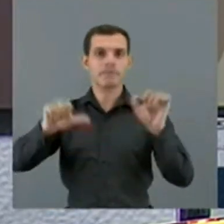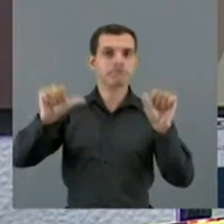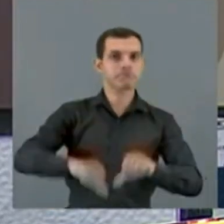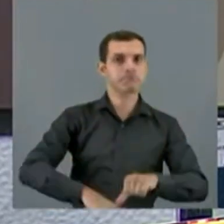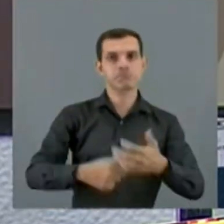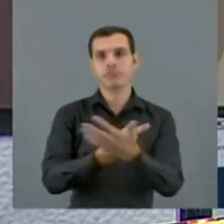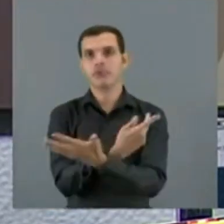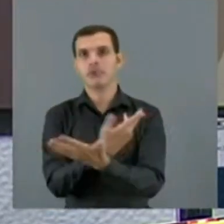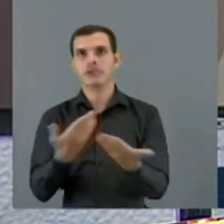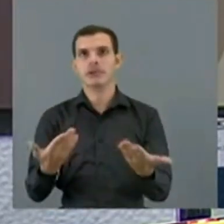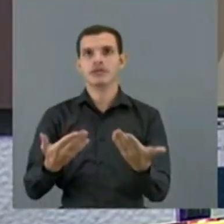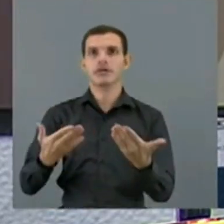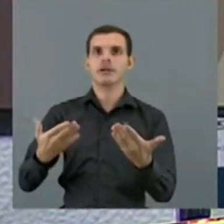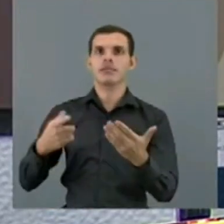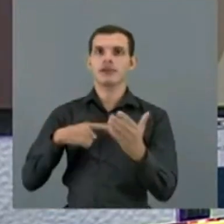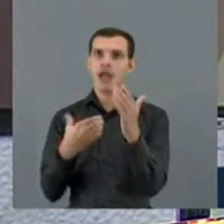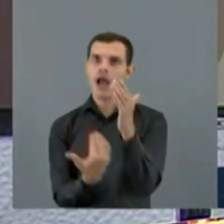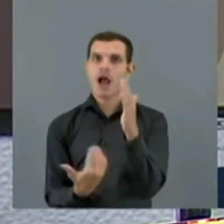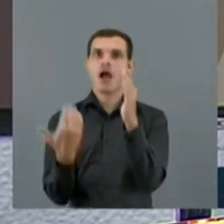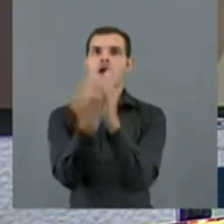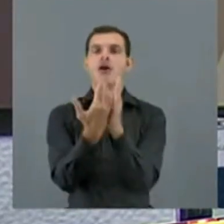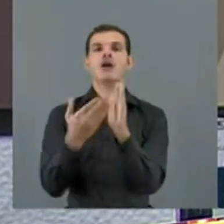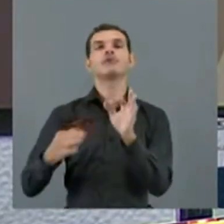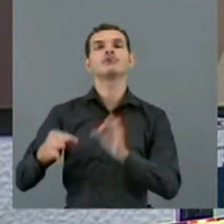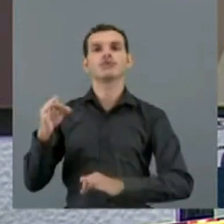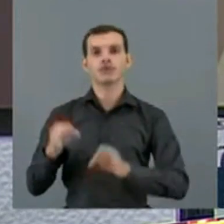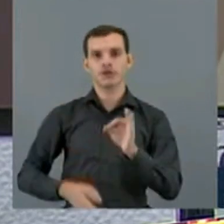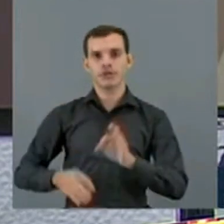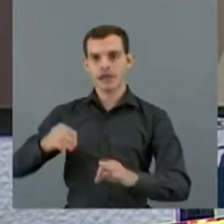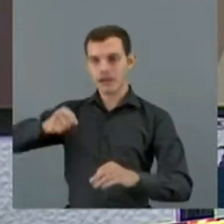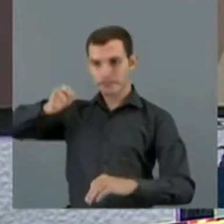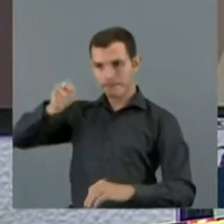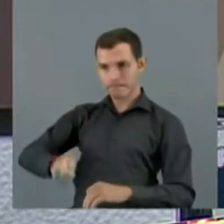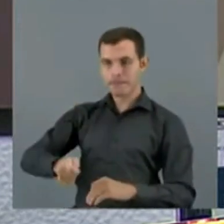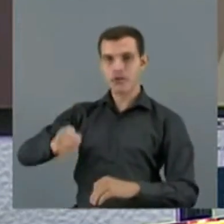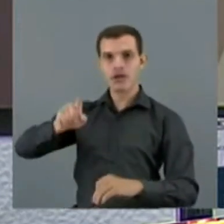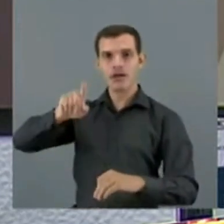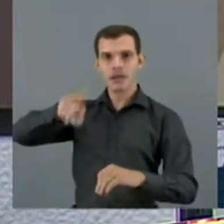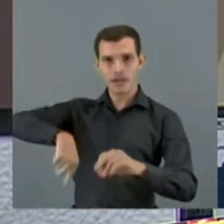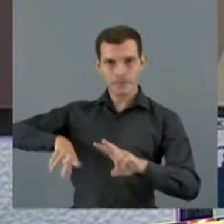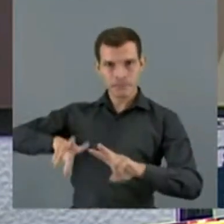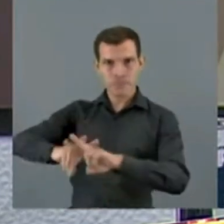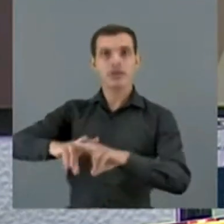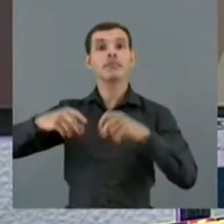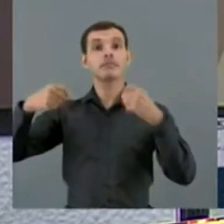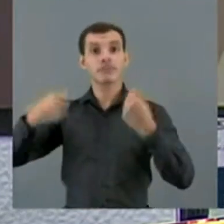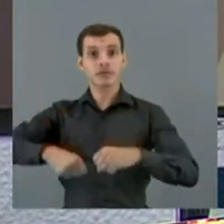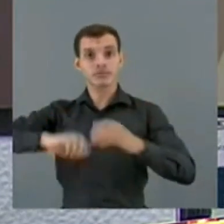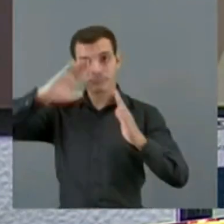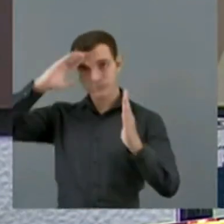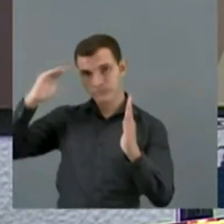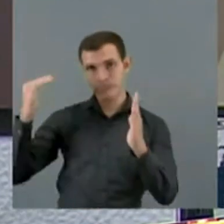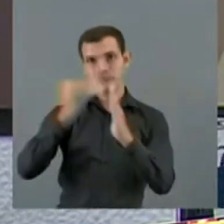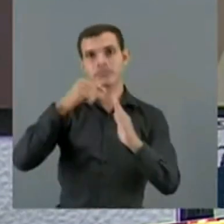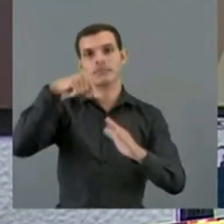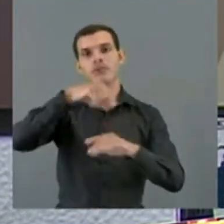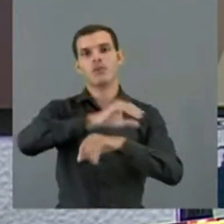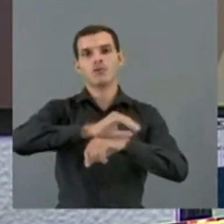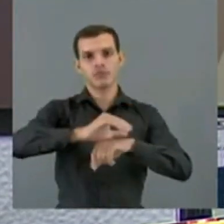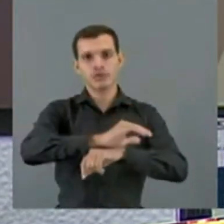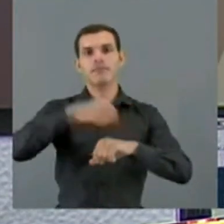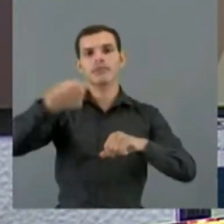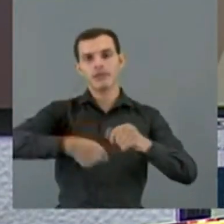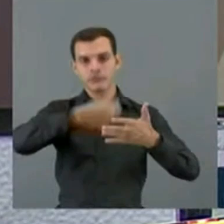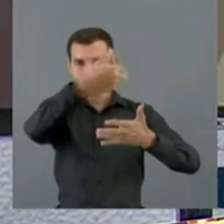a autoridade judicial, ao decretar uma prisão, ele deve obediência à Constituição, ele deve fundamentá-la, ele